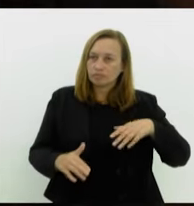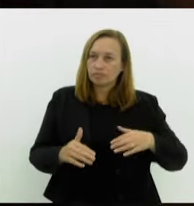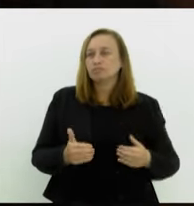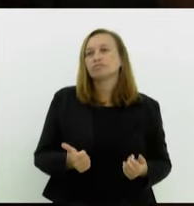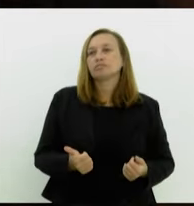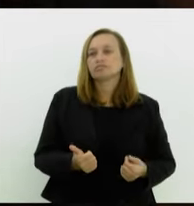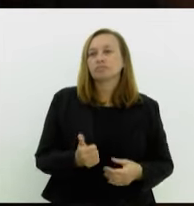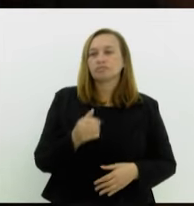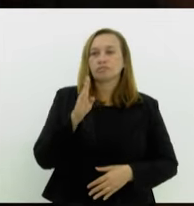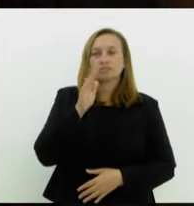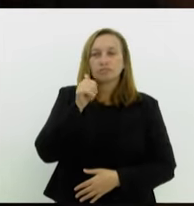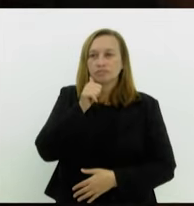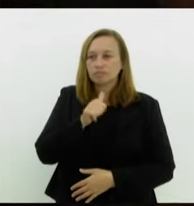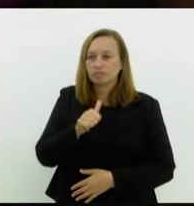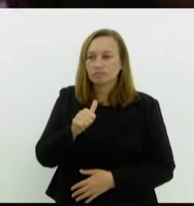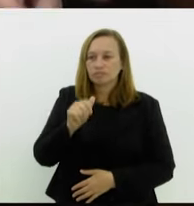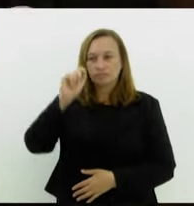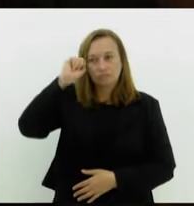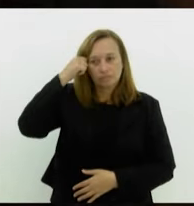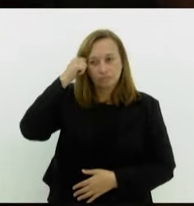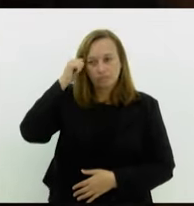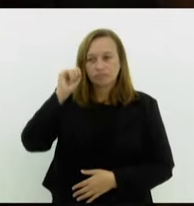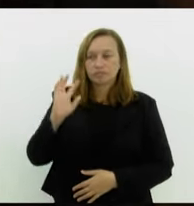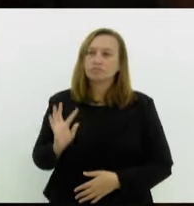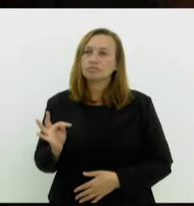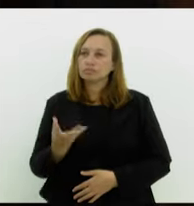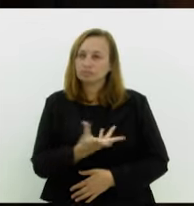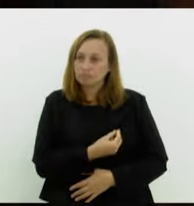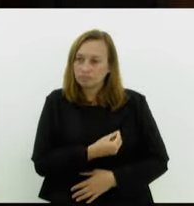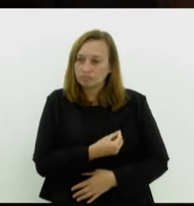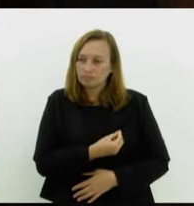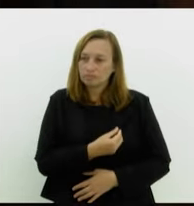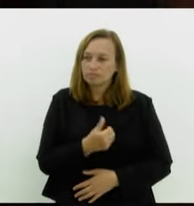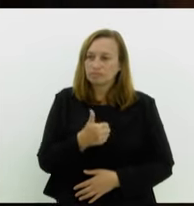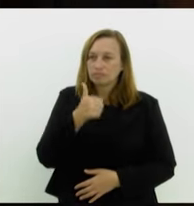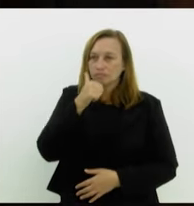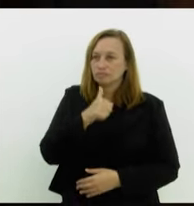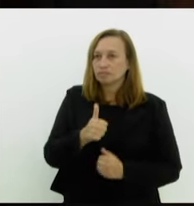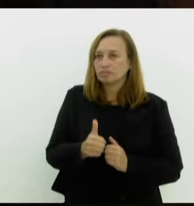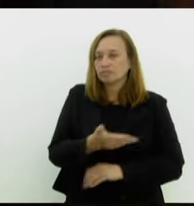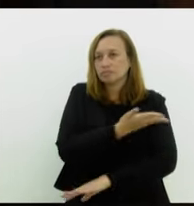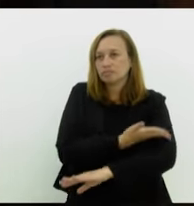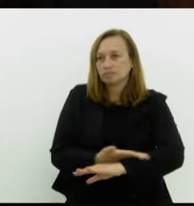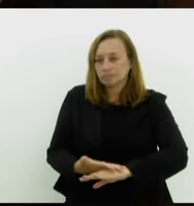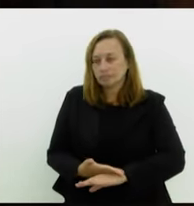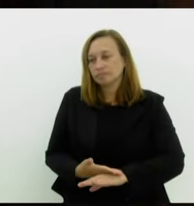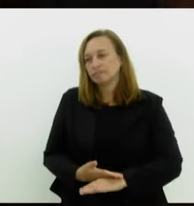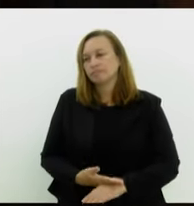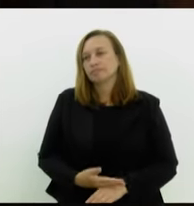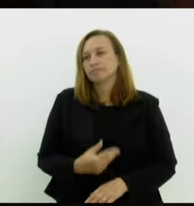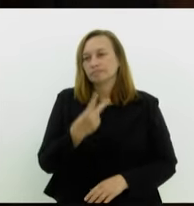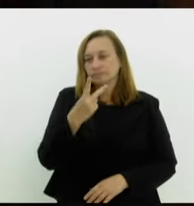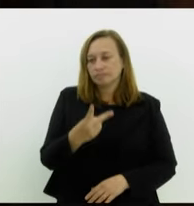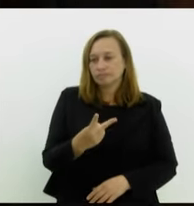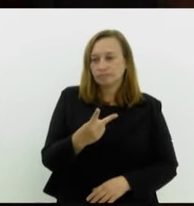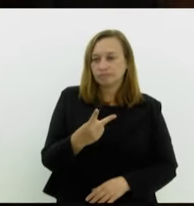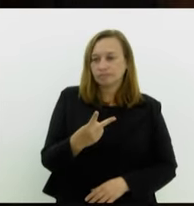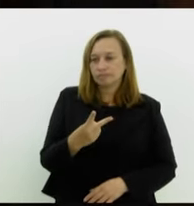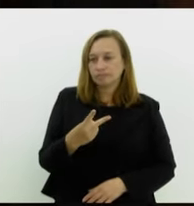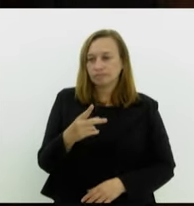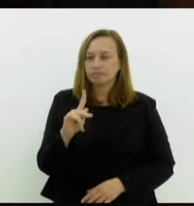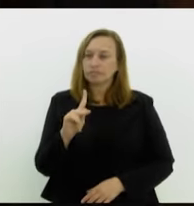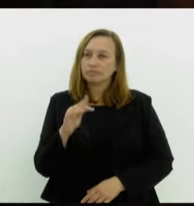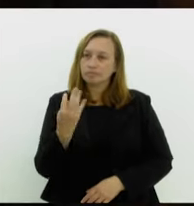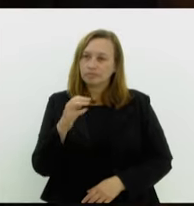negras trans mulheres brancas eles acompanharam as nossas duas primeiras damas finalistas Michele bolsonaro e janja ambas